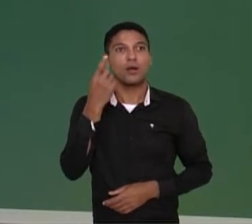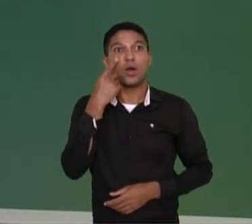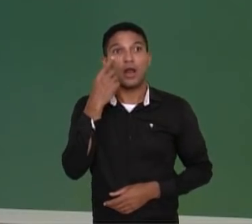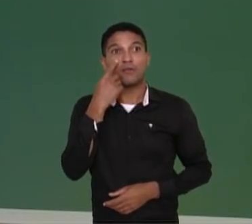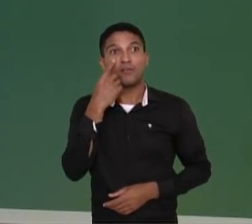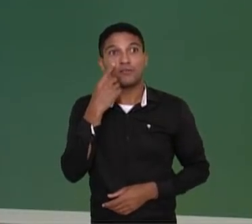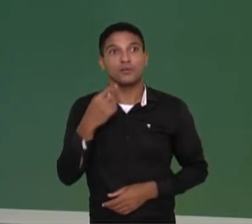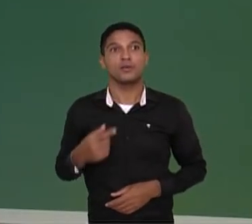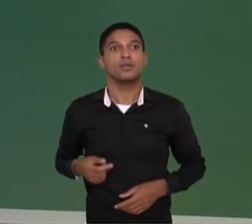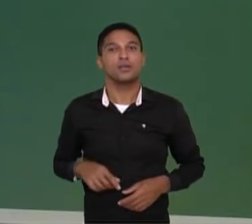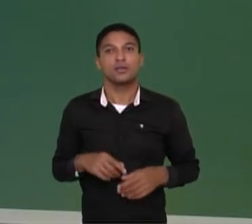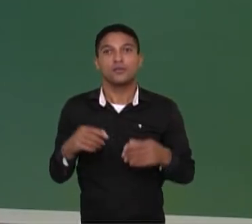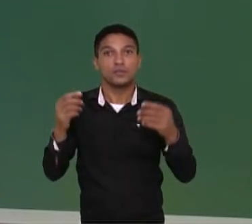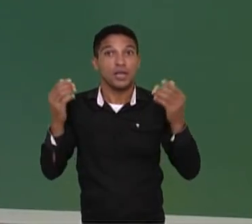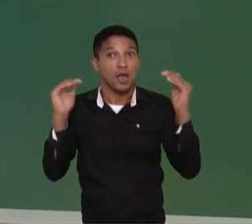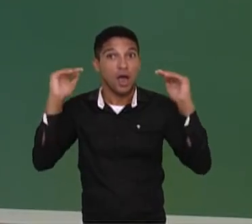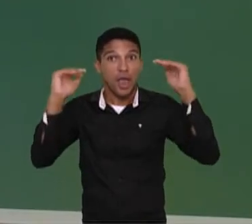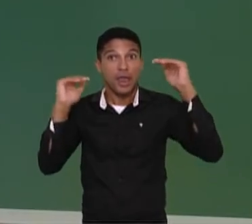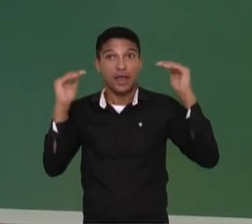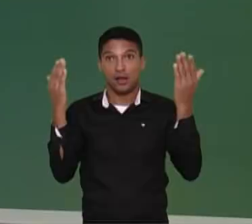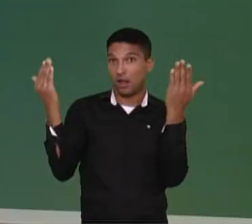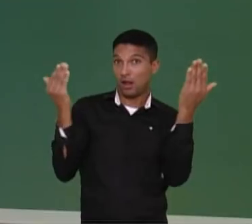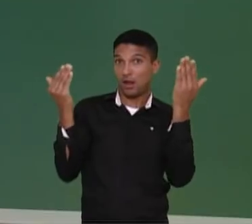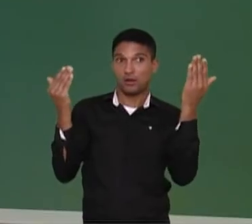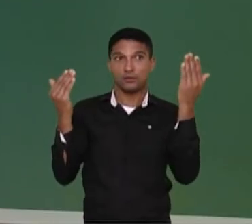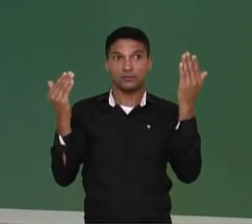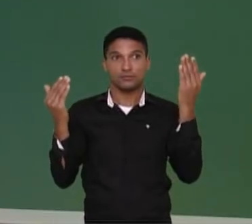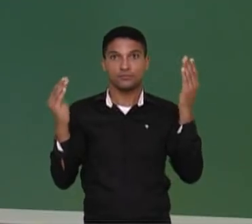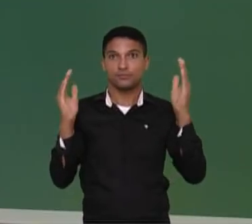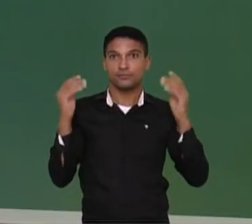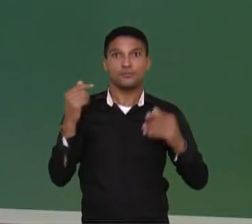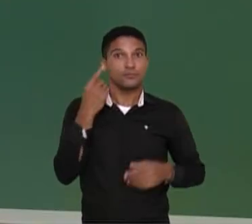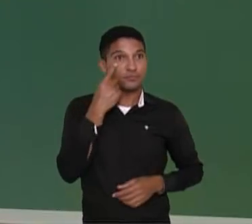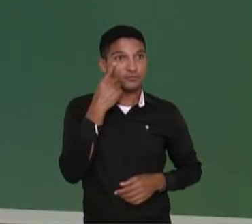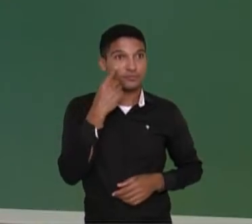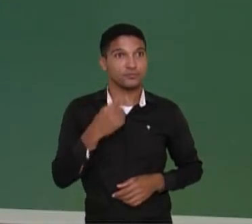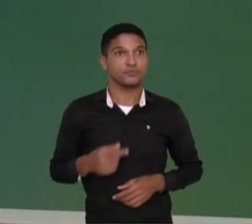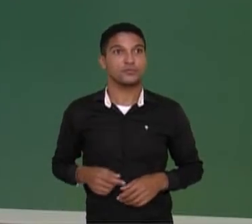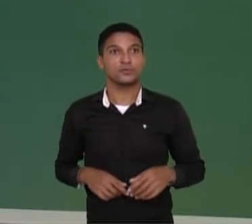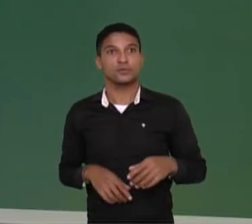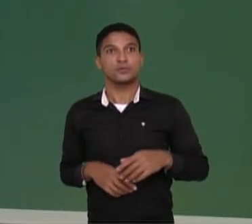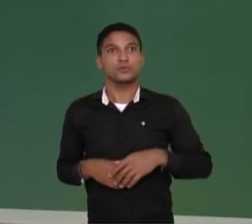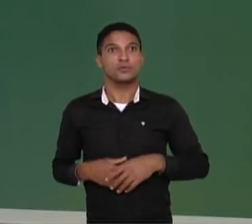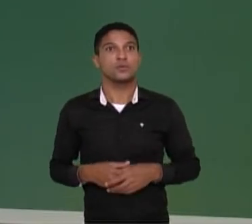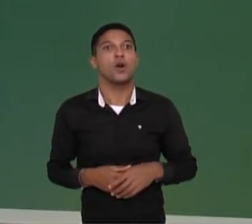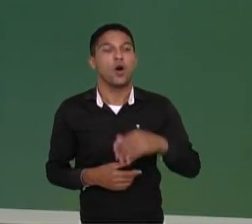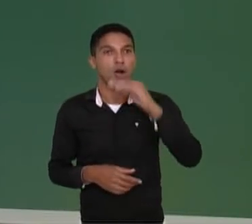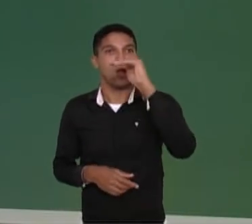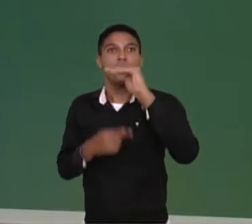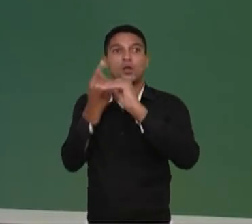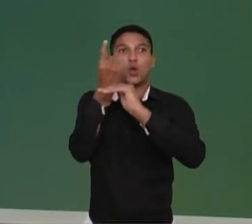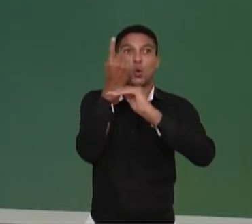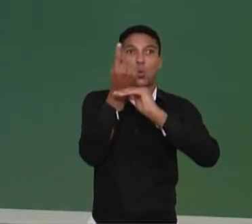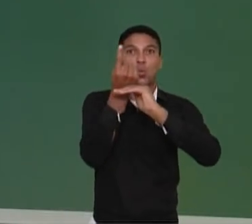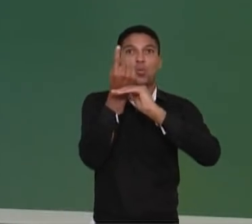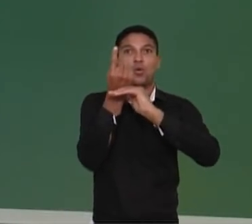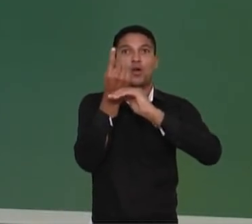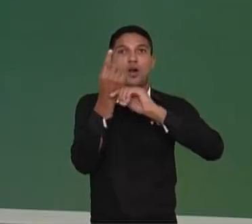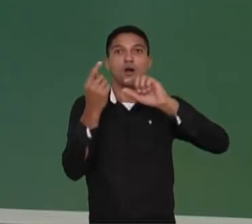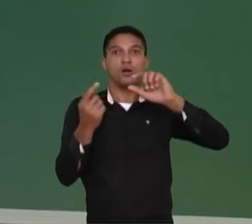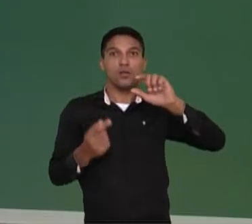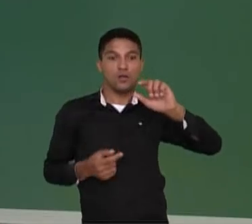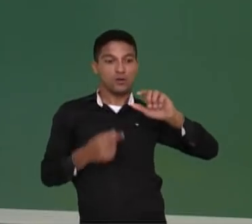maior. Menor por maior, menor por maior. 1 por 2 mais x